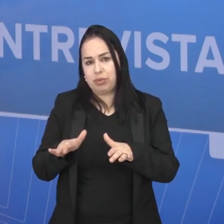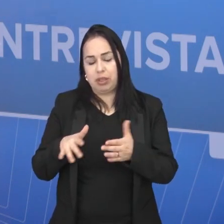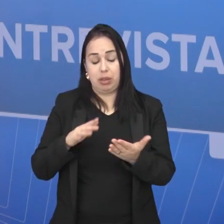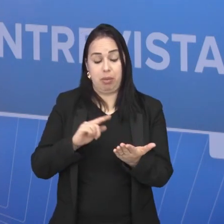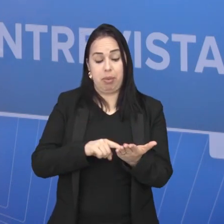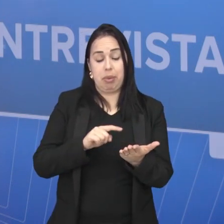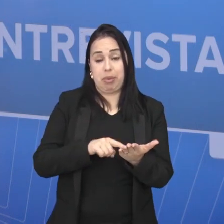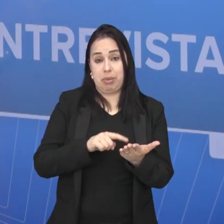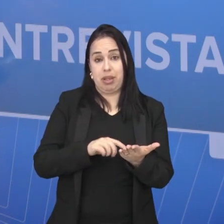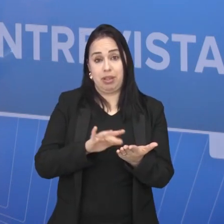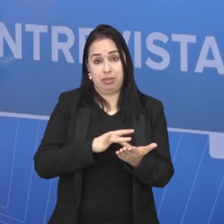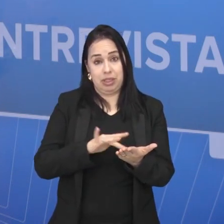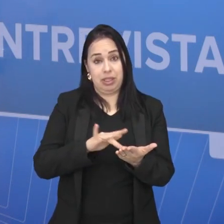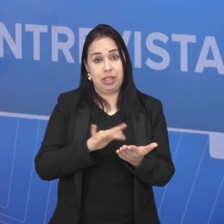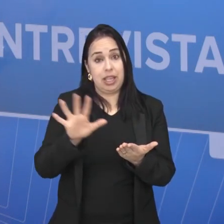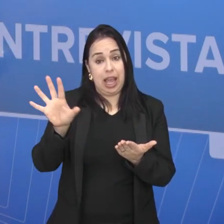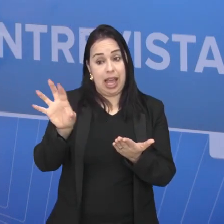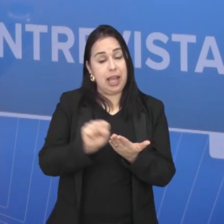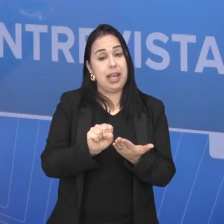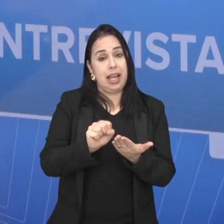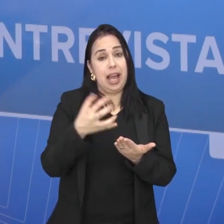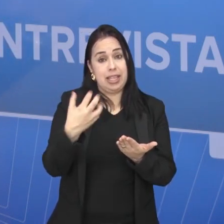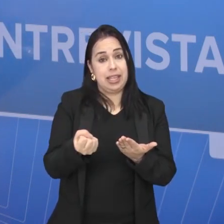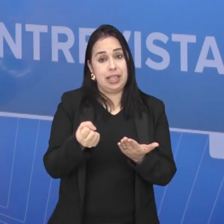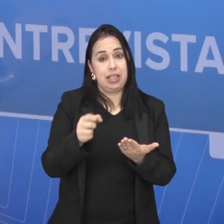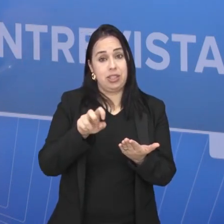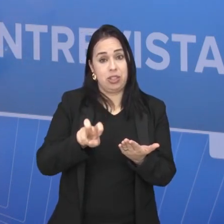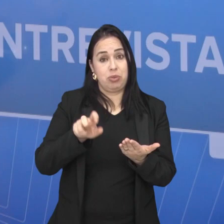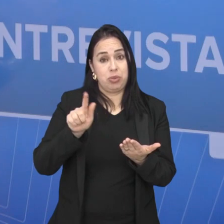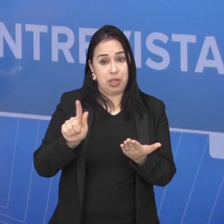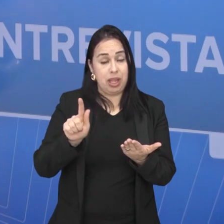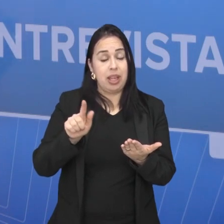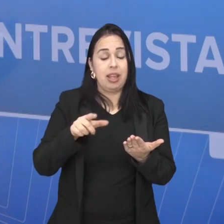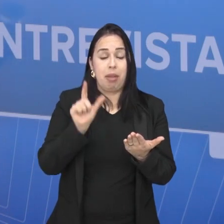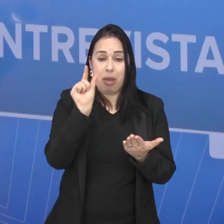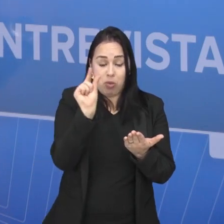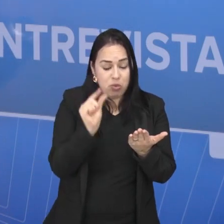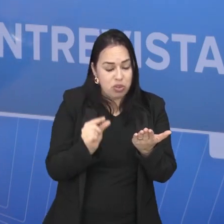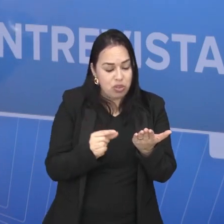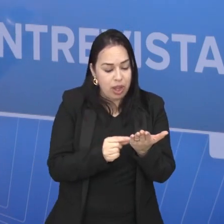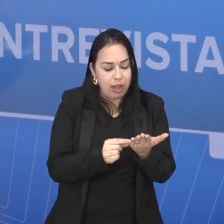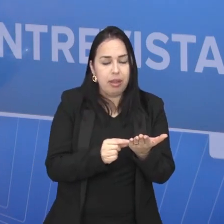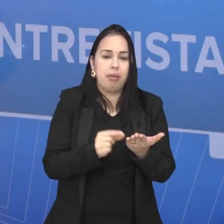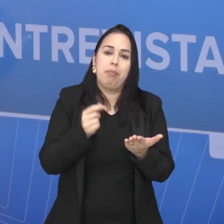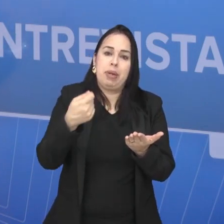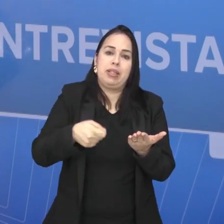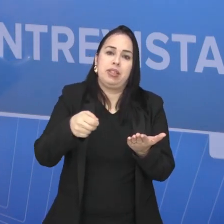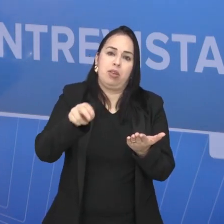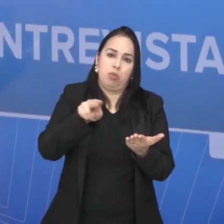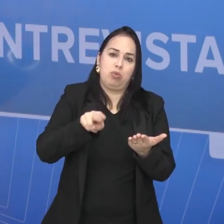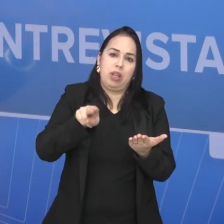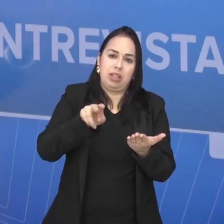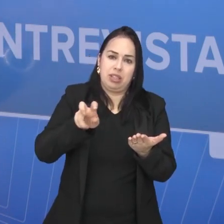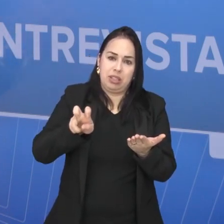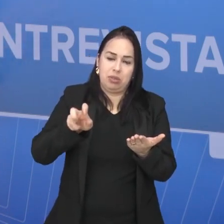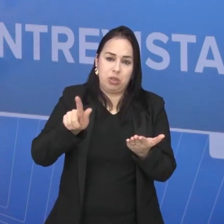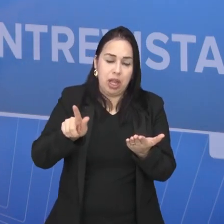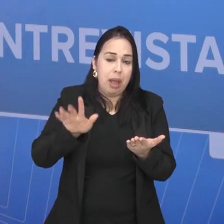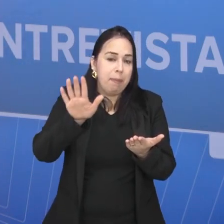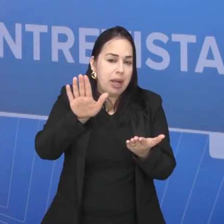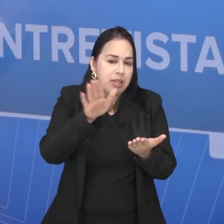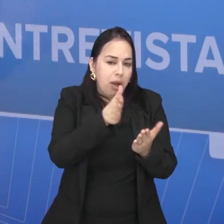O aparelho, o celular tem que ser um aparelho que aceita o 5G. E o chip tem que ser um chip que trabalhe com 5G puro,